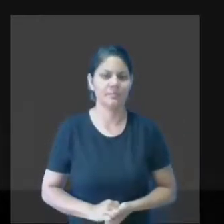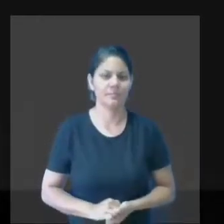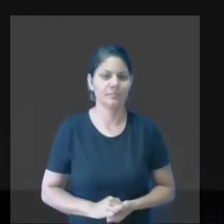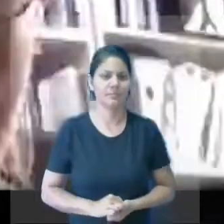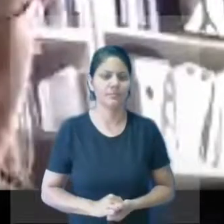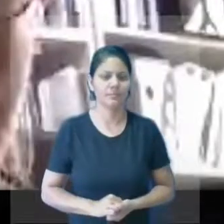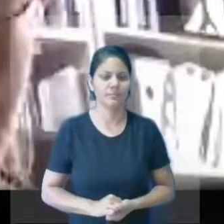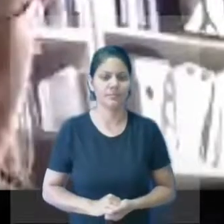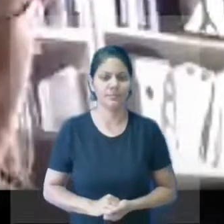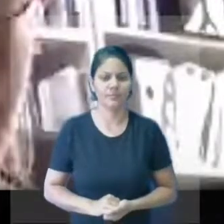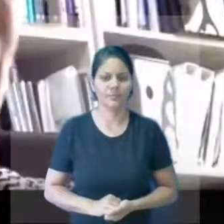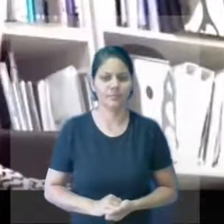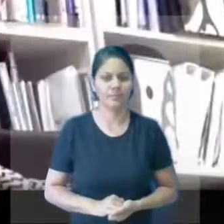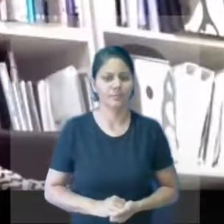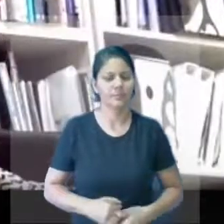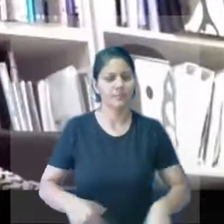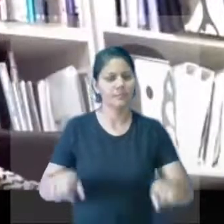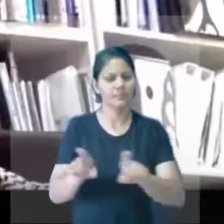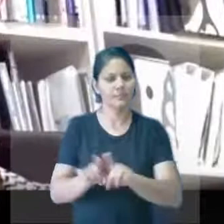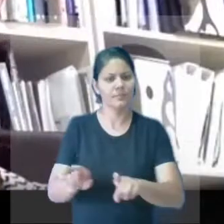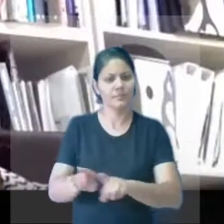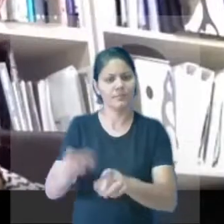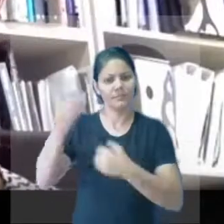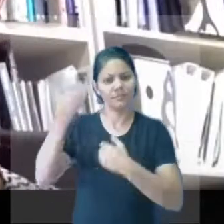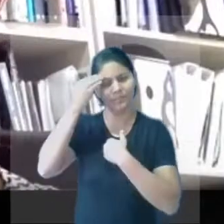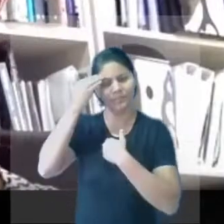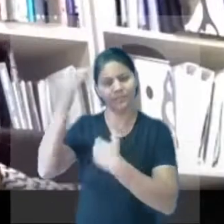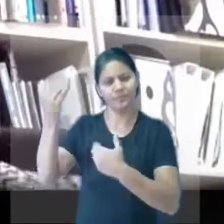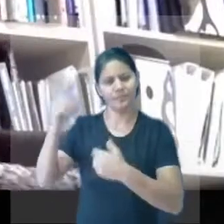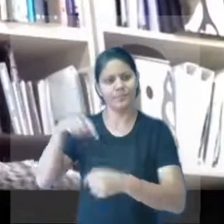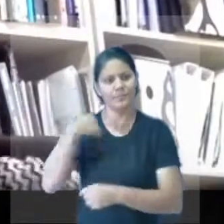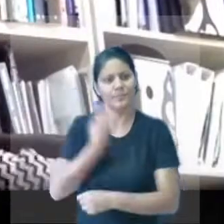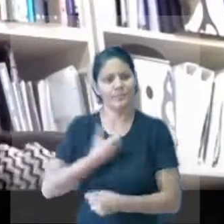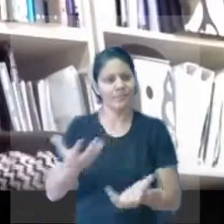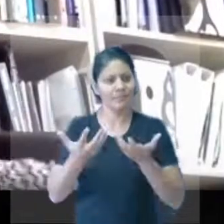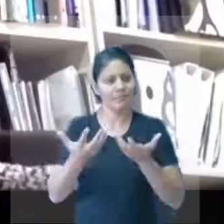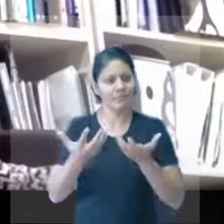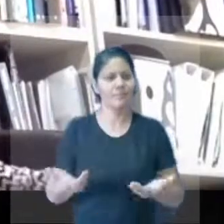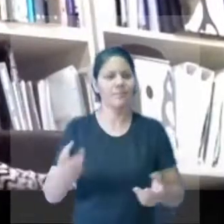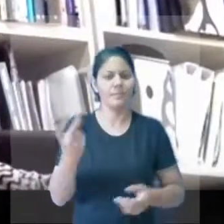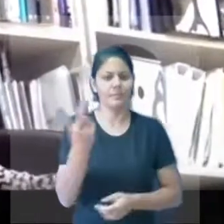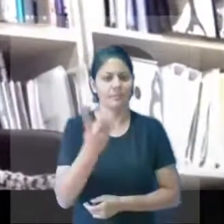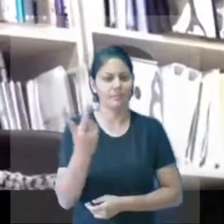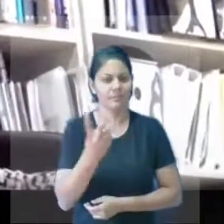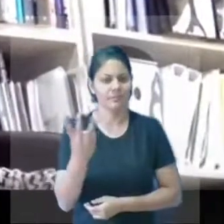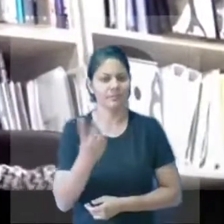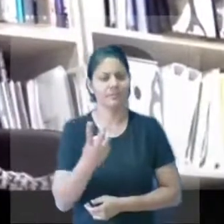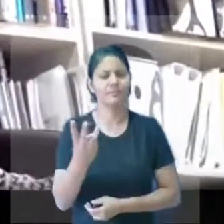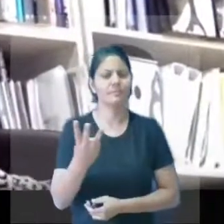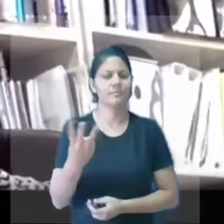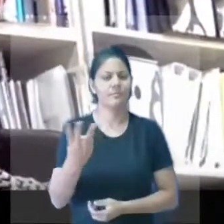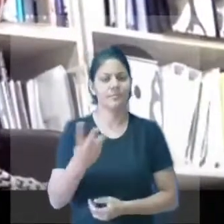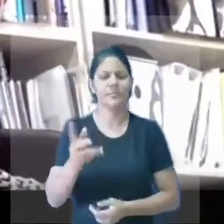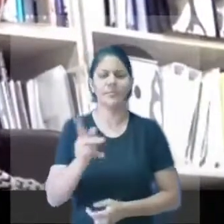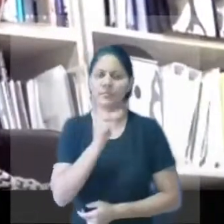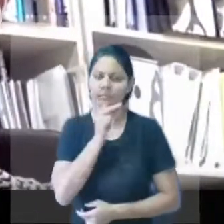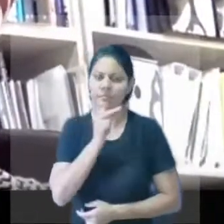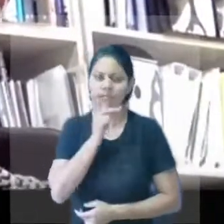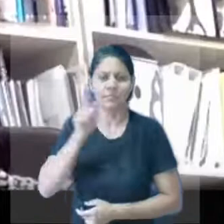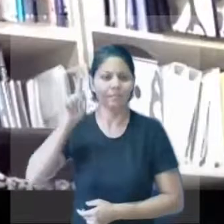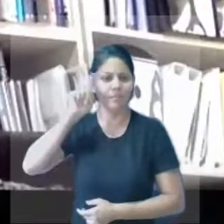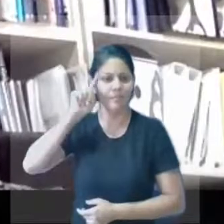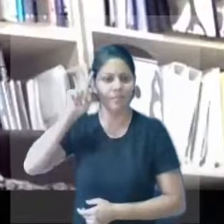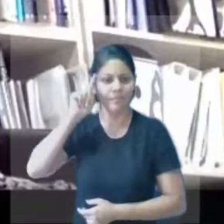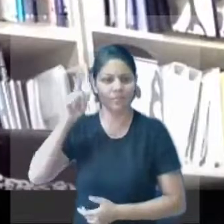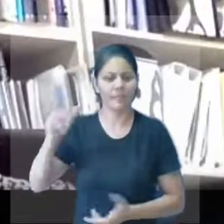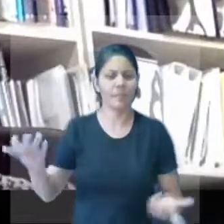Muito obrigada, Marildo. Nós queremos também agradecer as intérpretes de Libras, né, a Cariane e a Graziella,